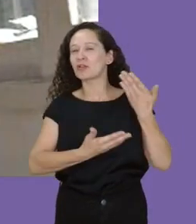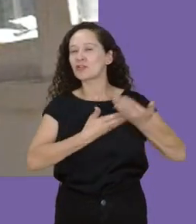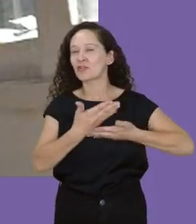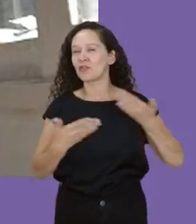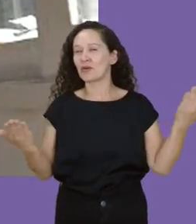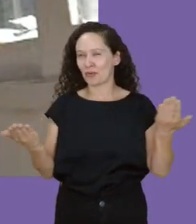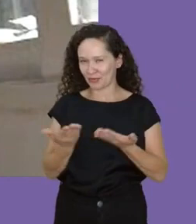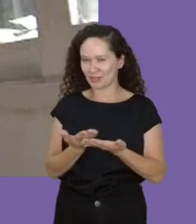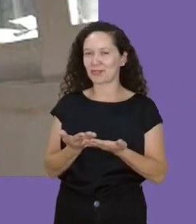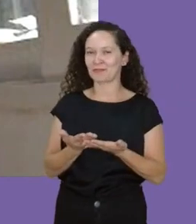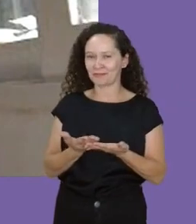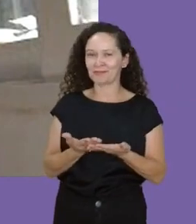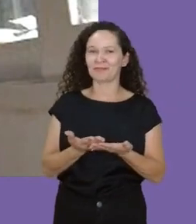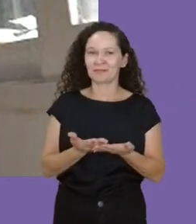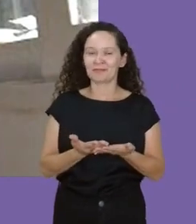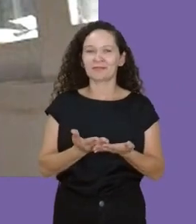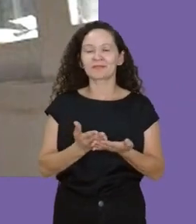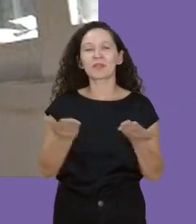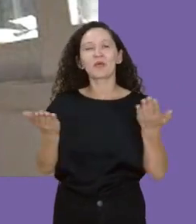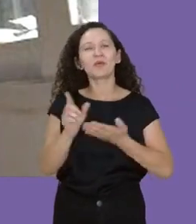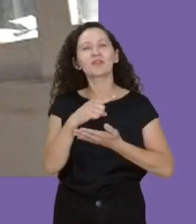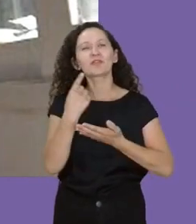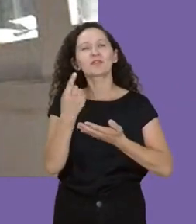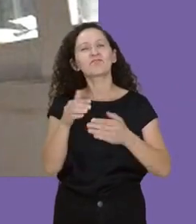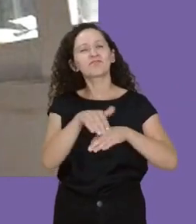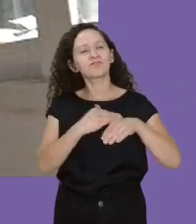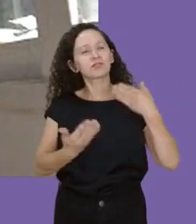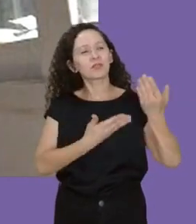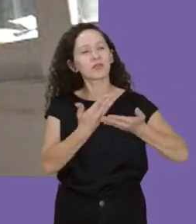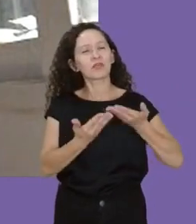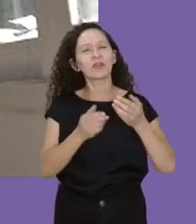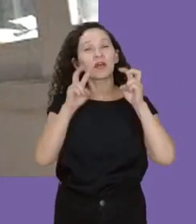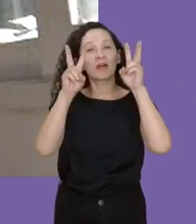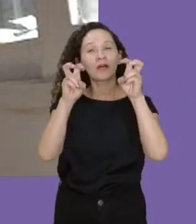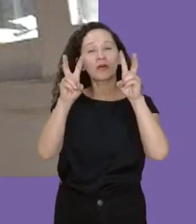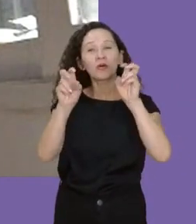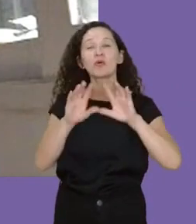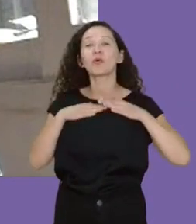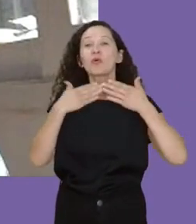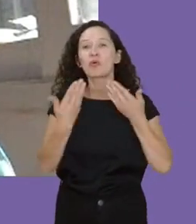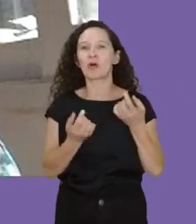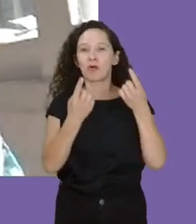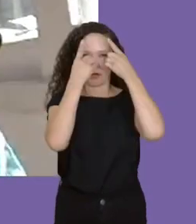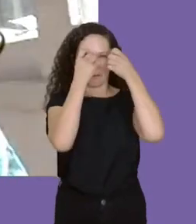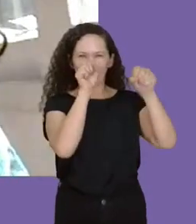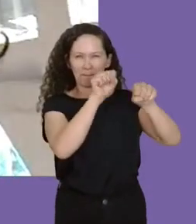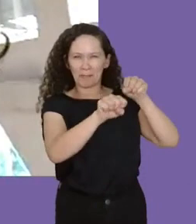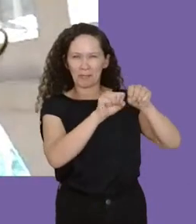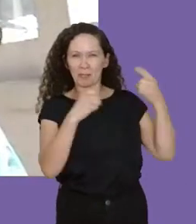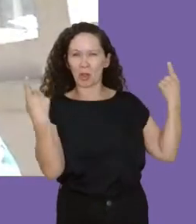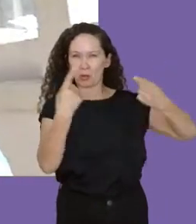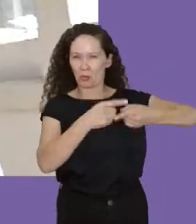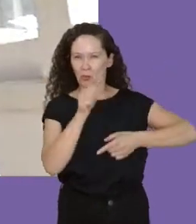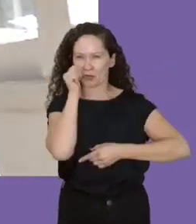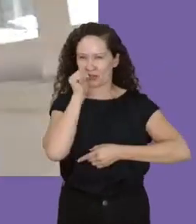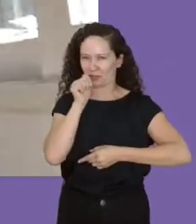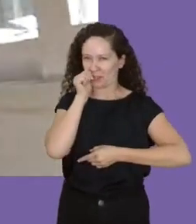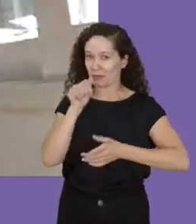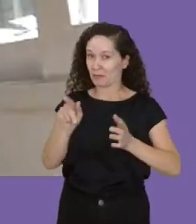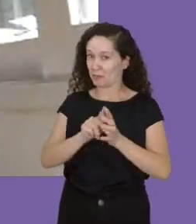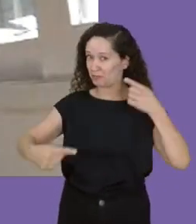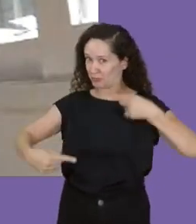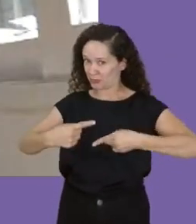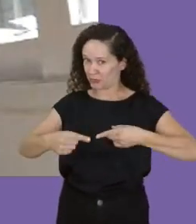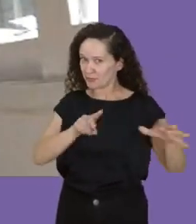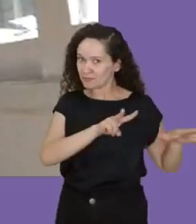de conversa de hoje. E hoje na nossa roda de conversa a gente vai tratar da questão da violência política contra as mulheres.